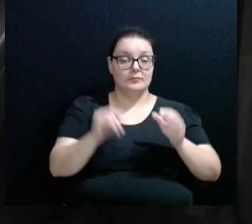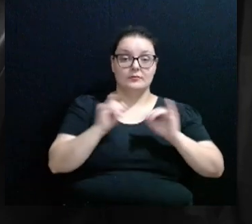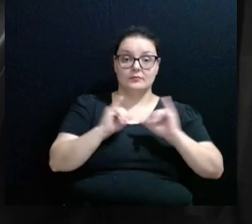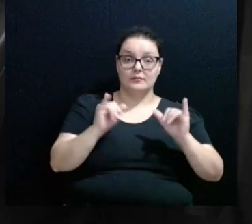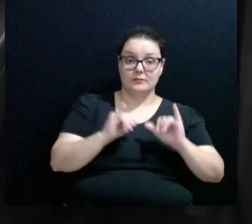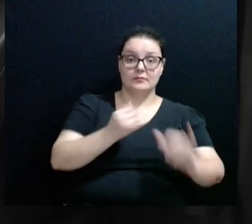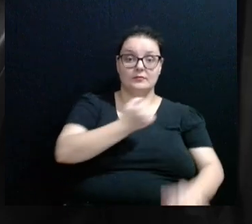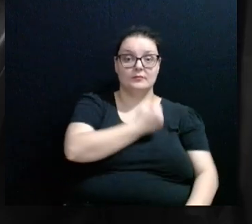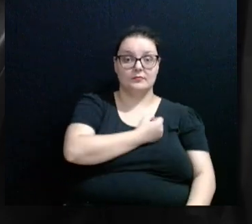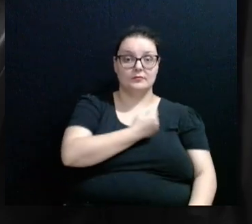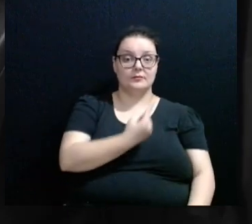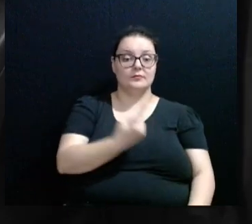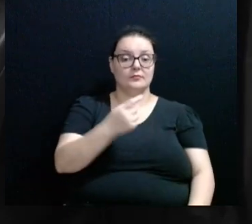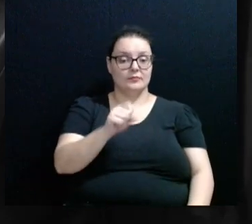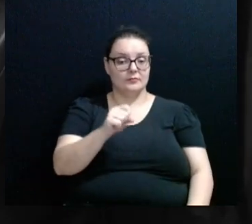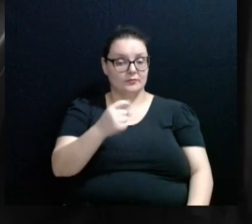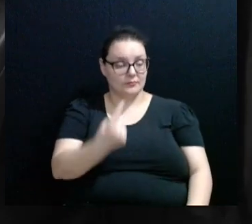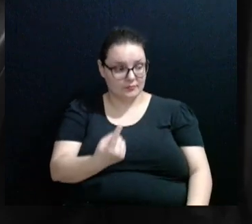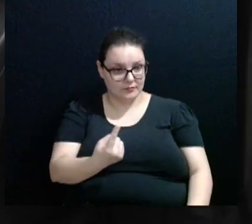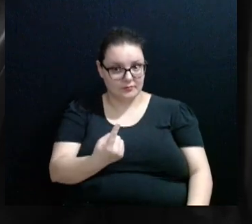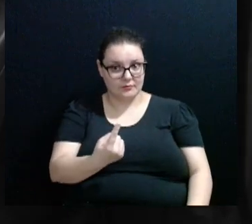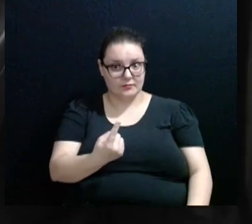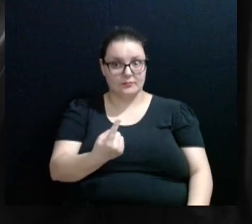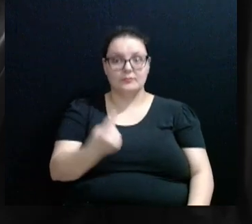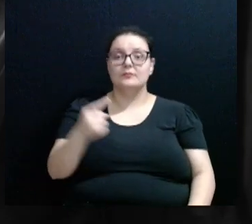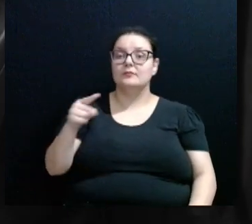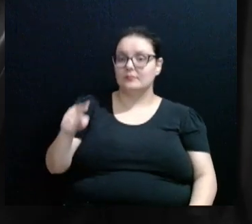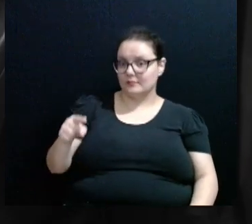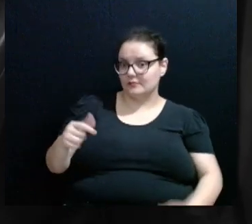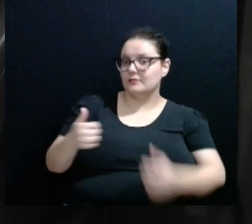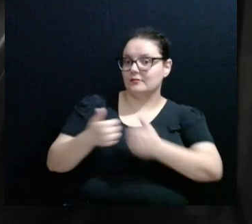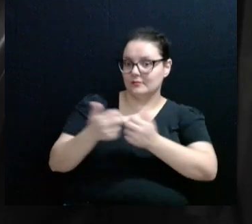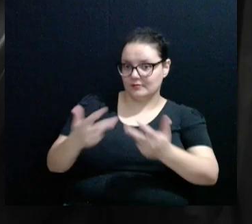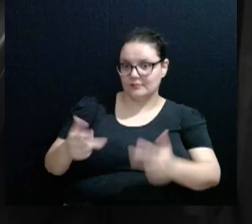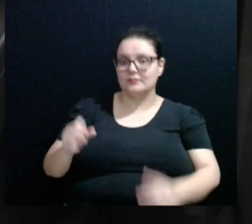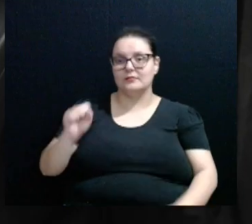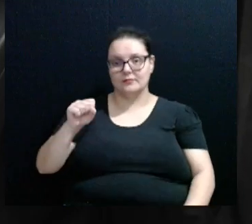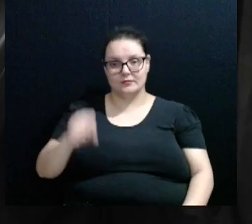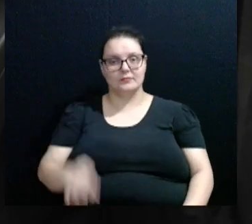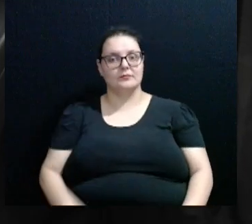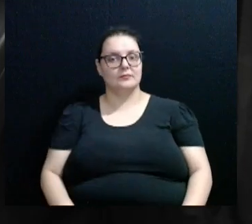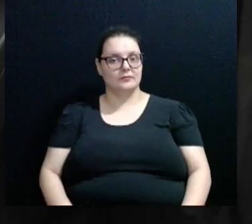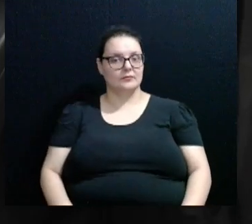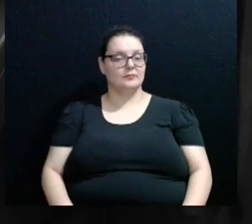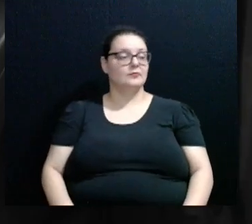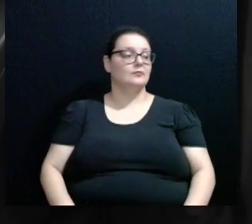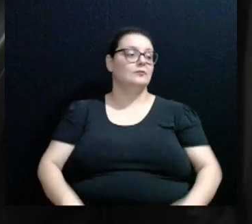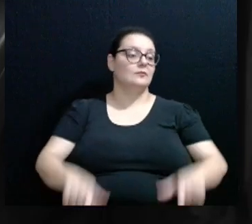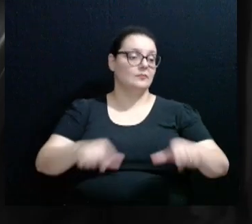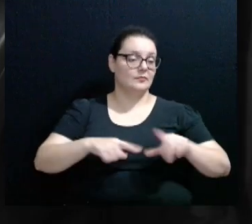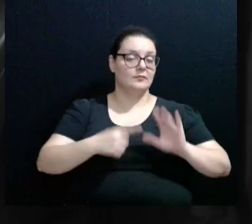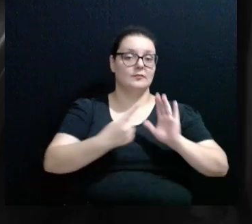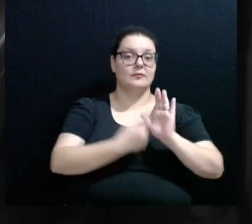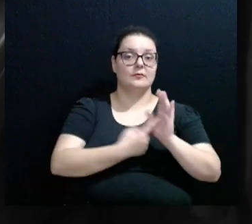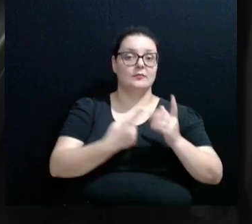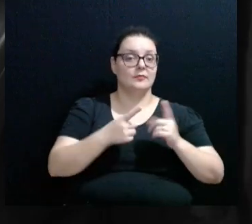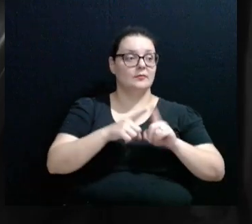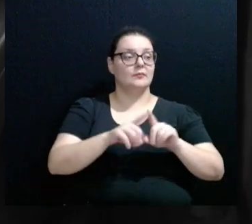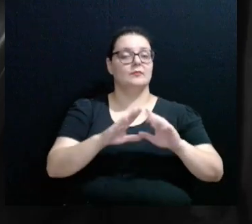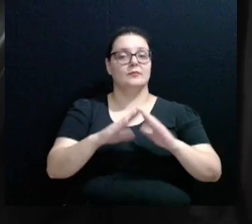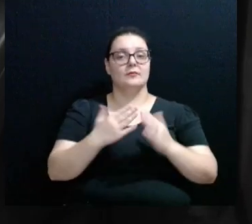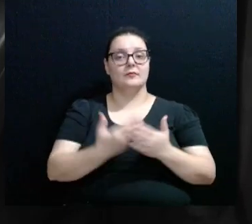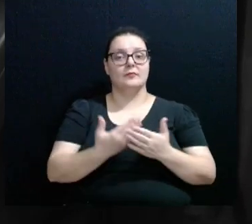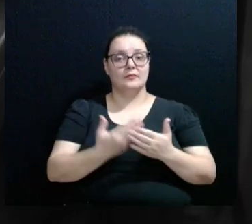número 181. Que estão nos ônibus, né? Sim, nos ônibus hoje. O certificado parceiro da escola,